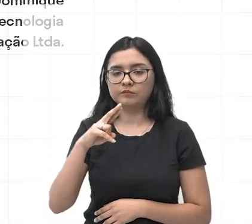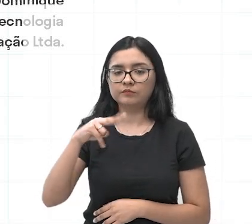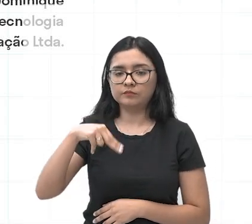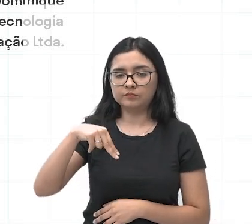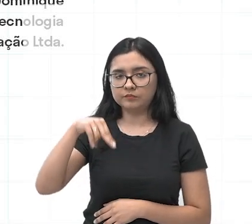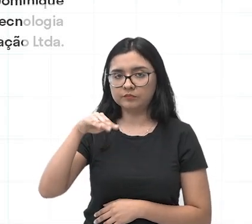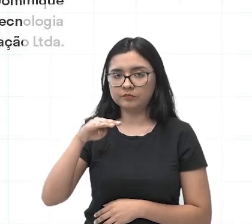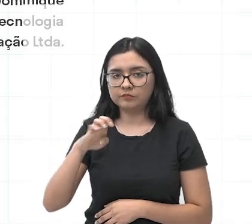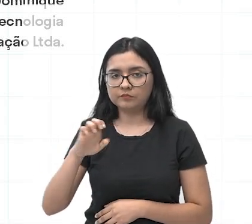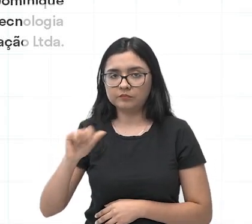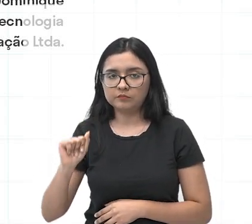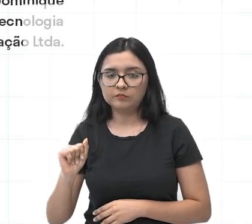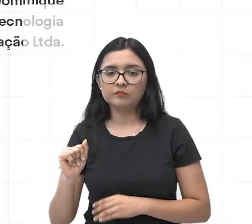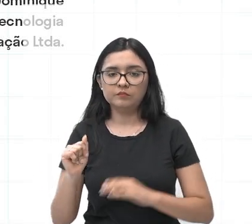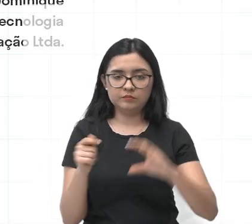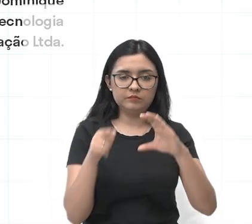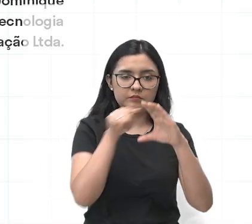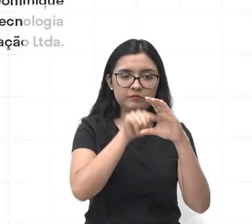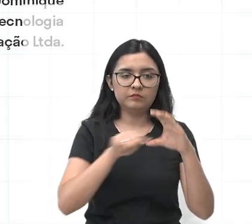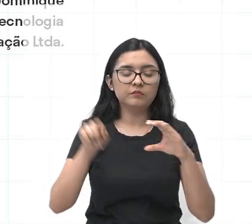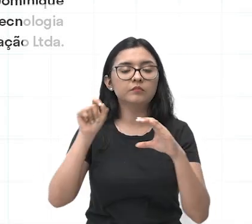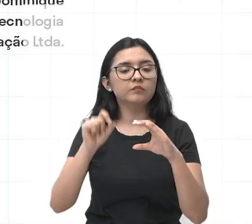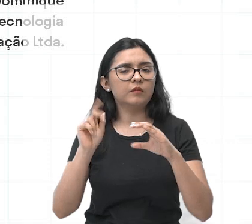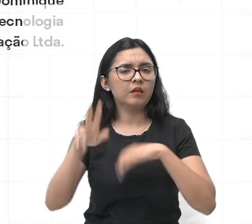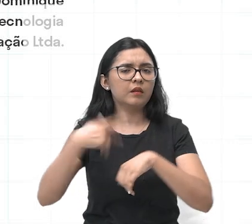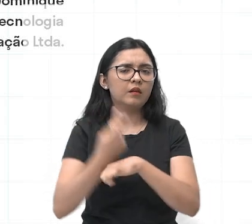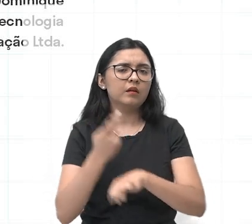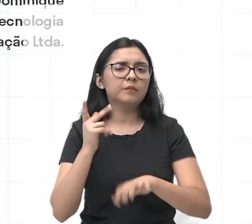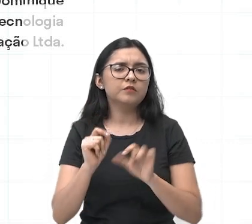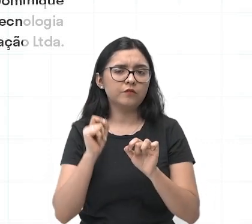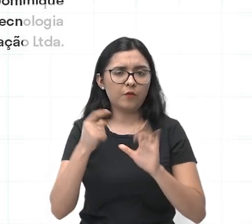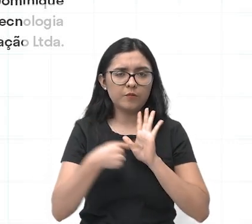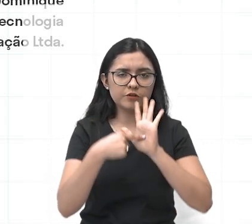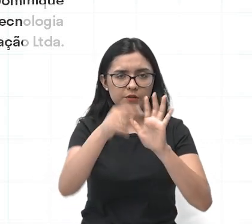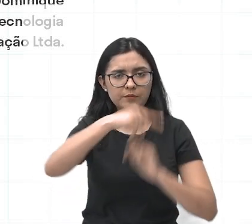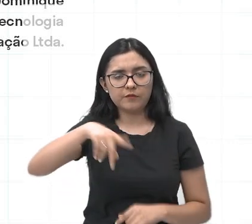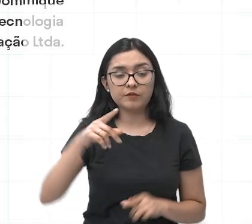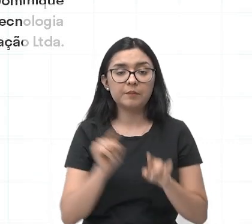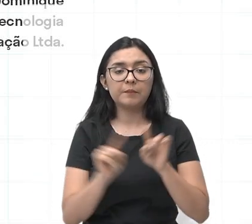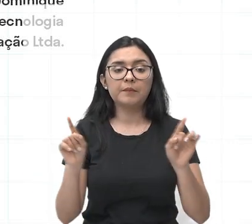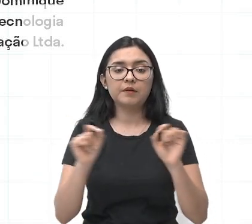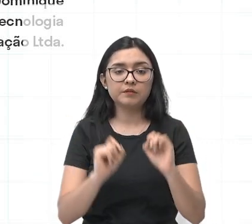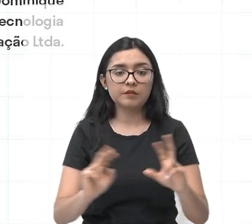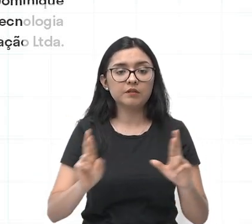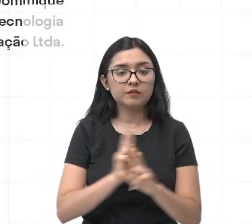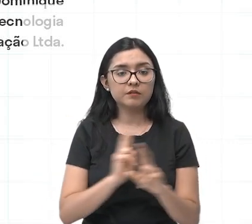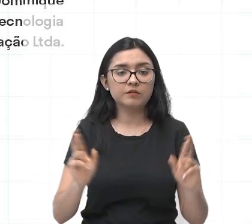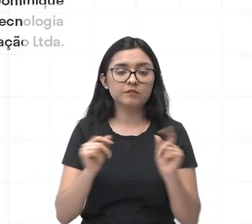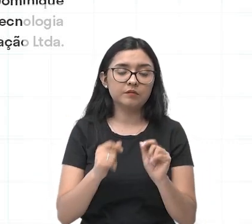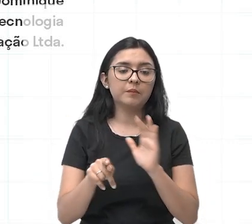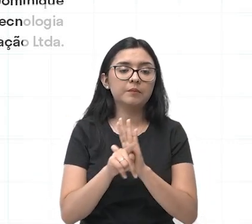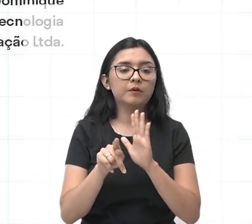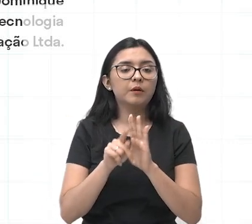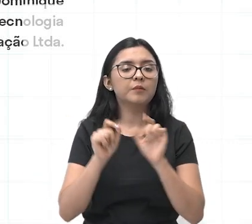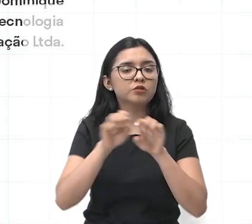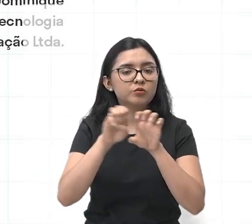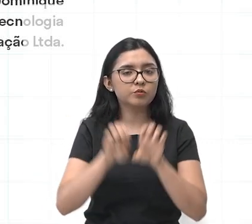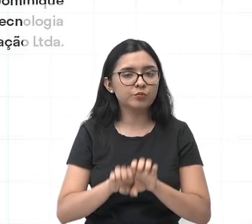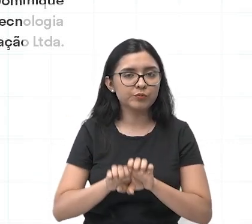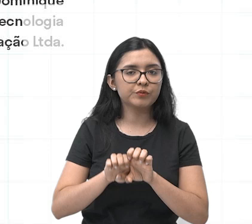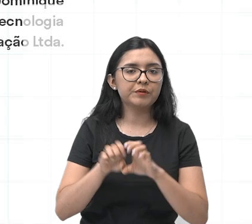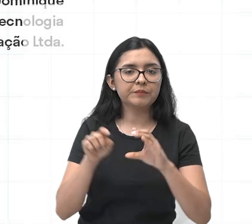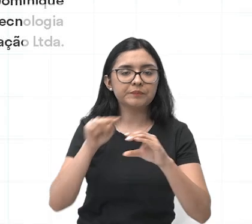um aspecto bicôncavo, que a gente vai mostrar já já na imagem, mas algo relacionado com a anatomia dela vai fazer com que